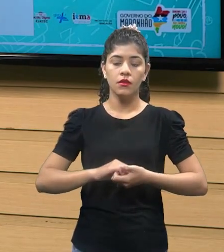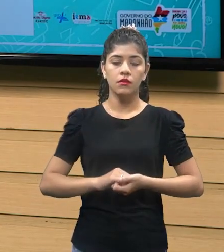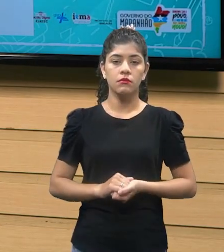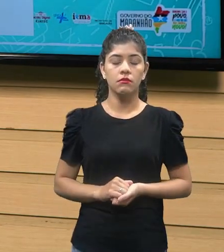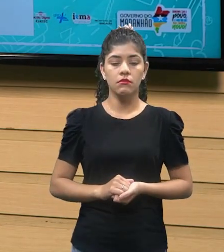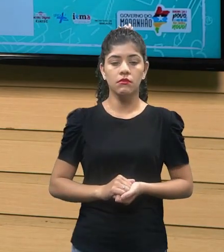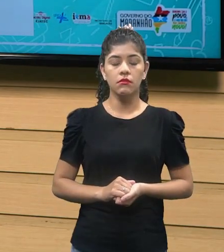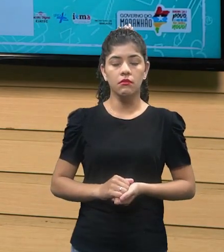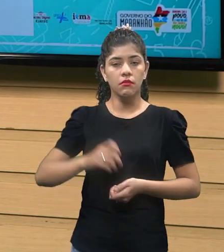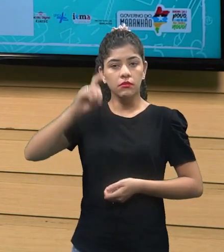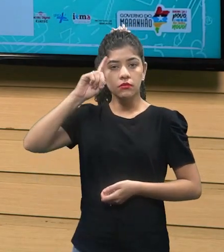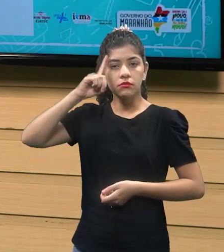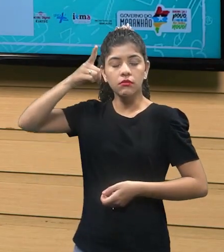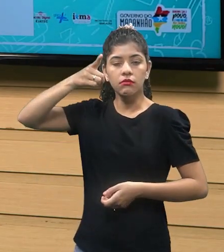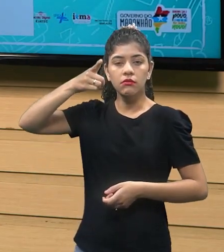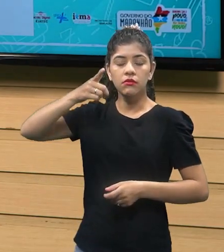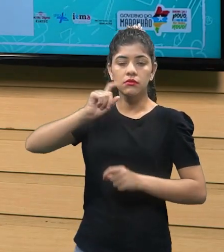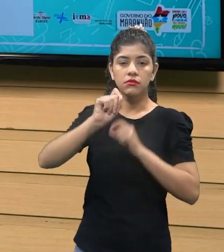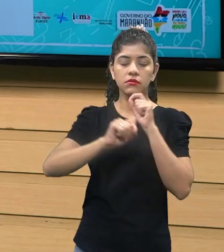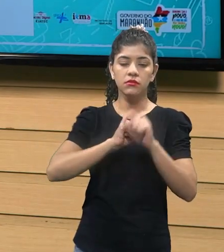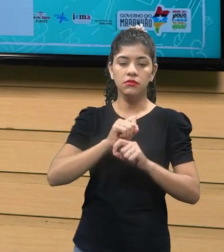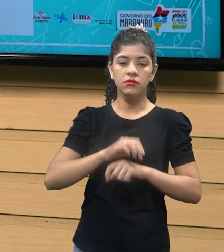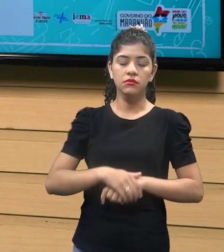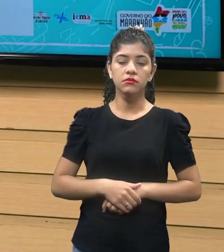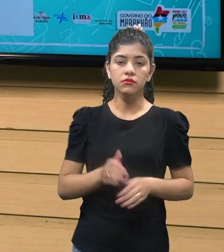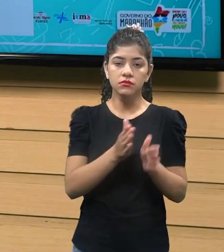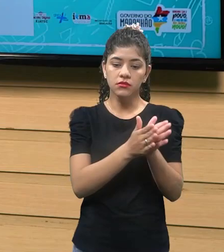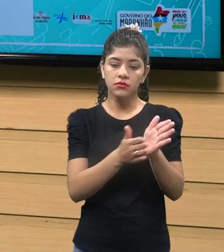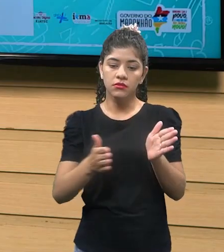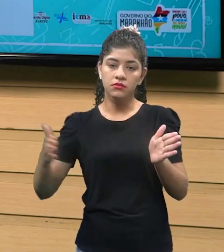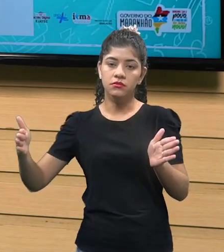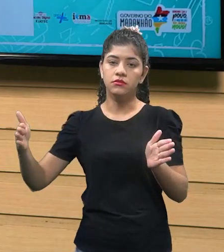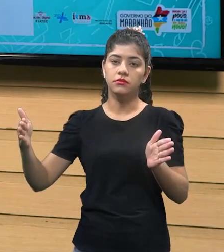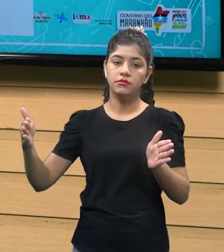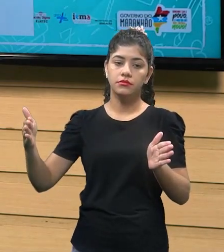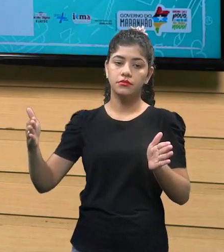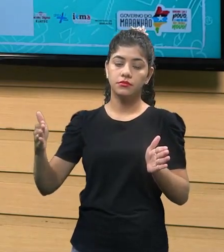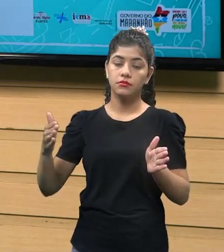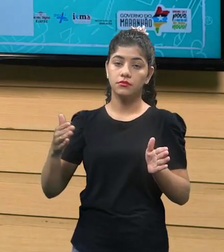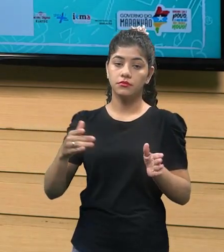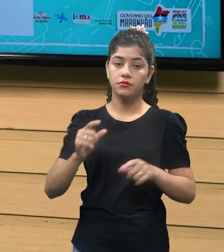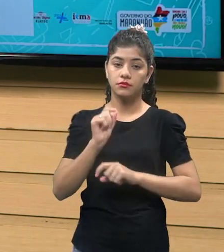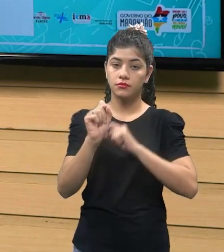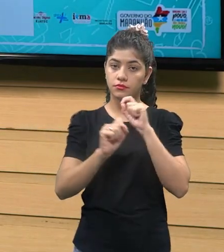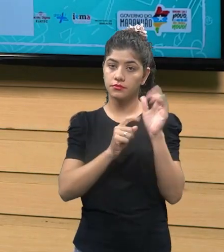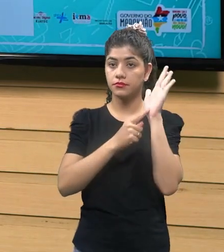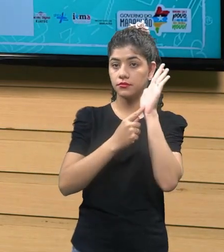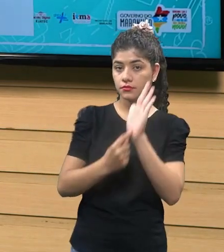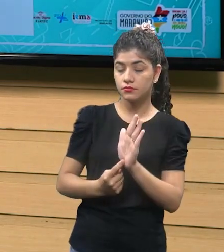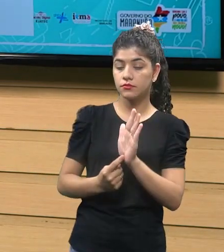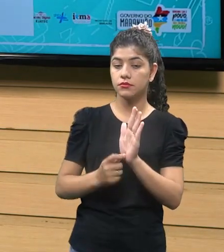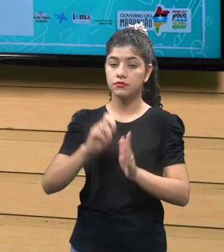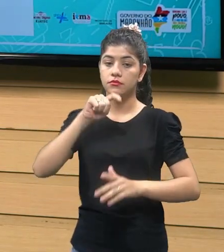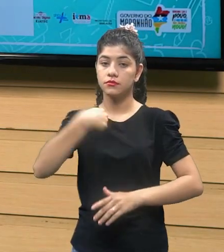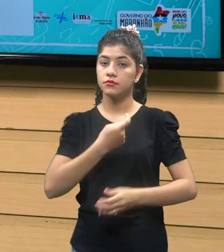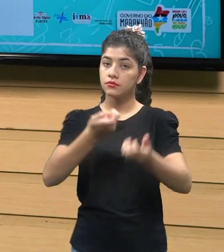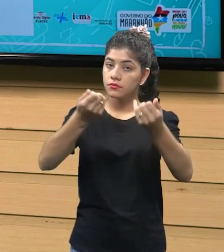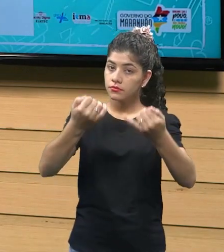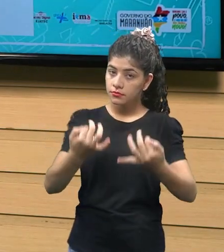dá a ordem de comando, aquela sequência, naquele formato que ele aparece, é o que a gente chama de